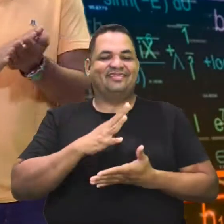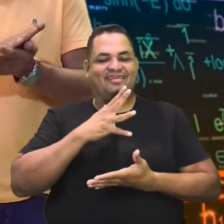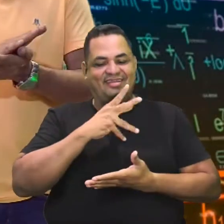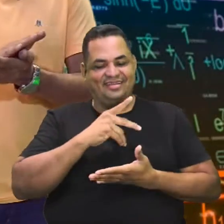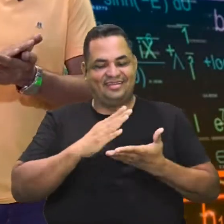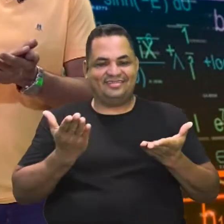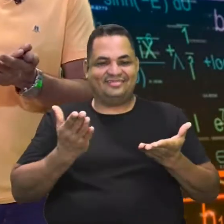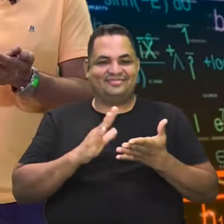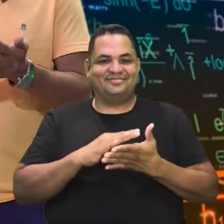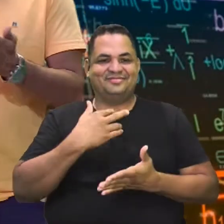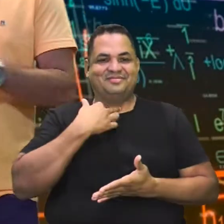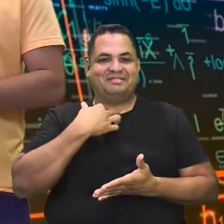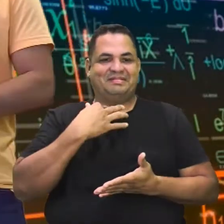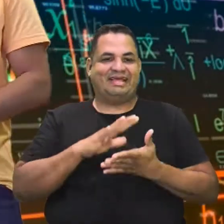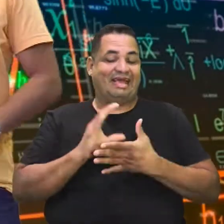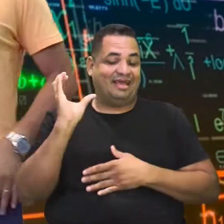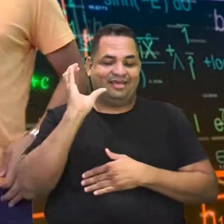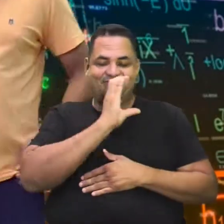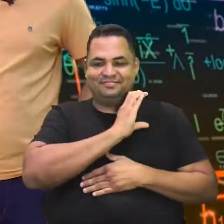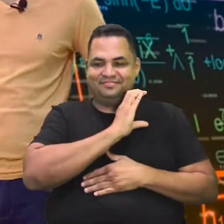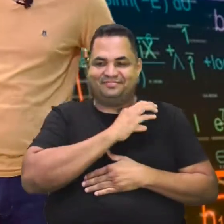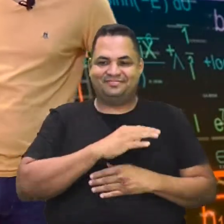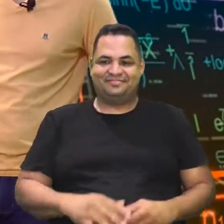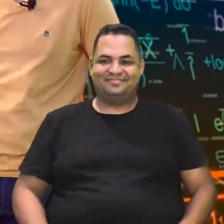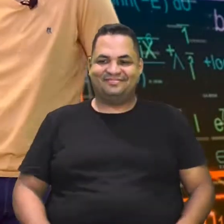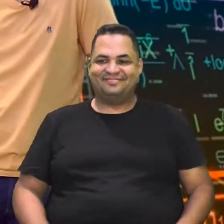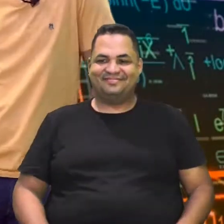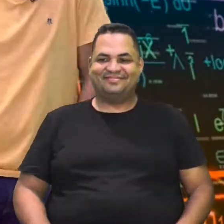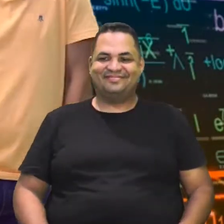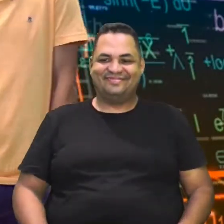dá certo, né? Não pode ficar muito acelerada, né?